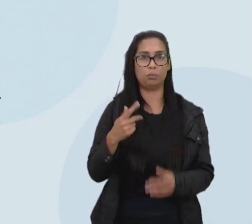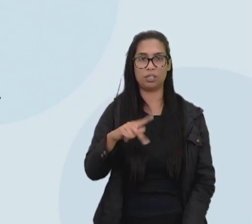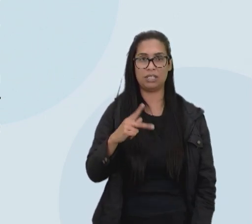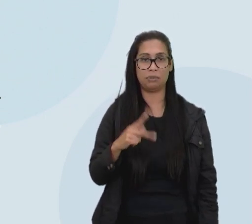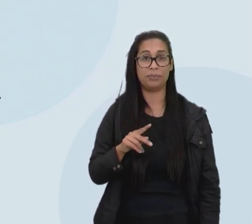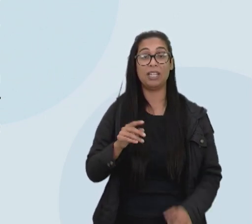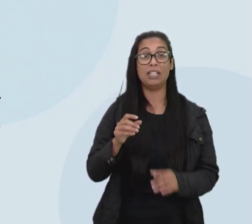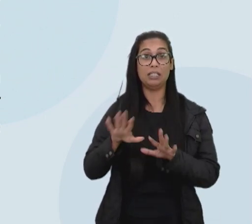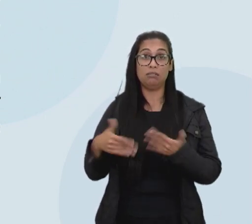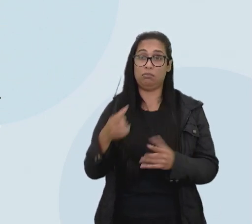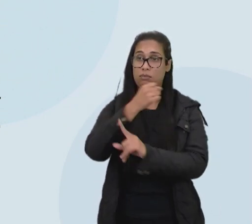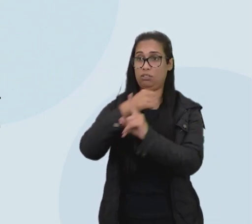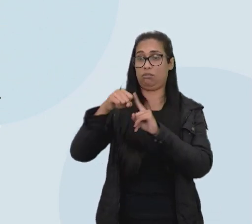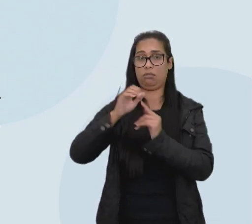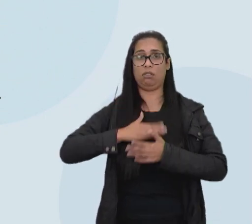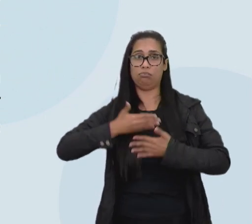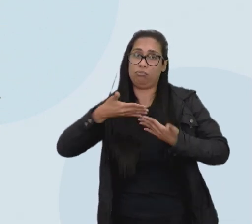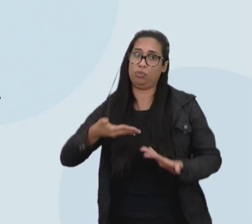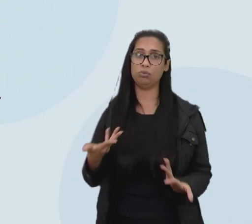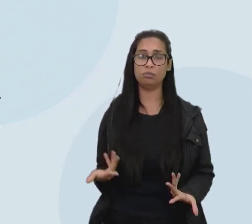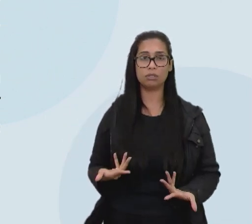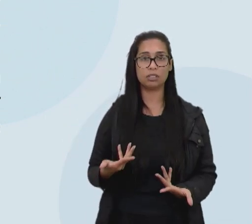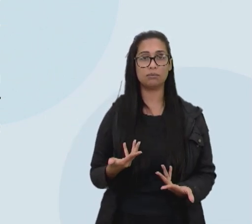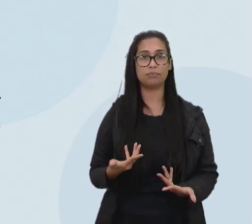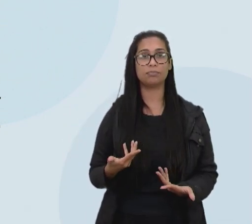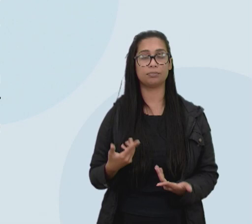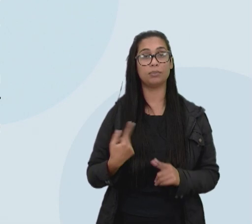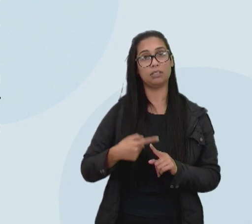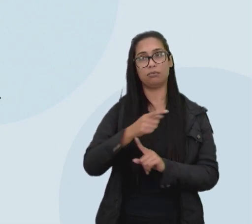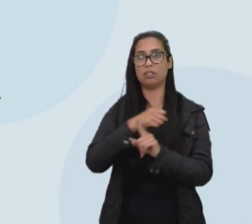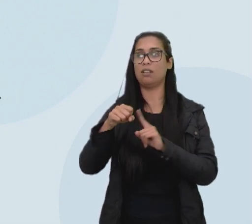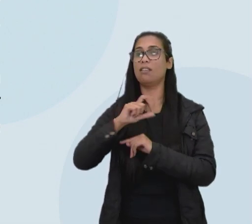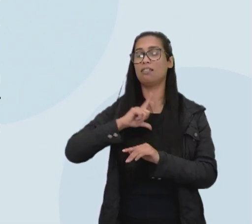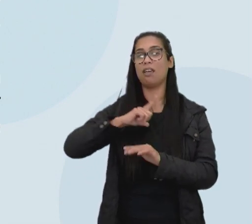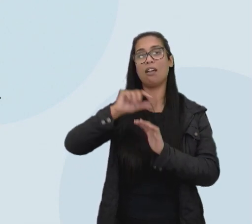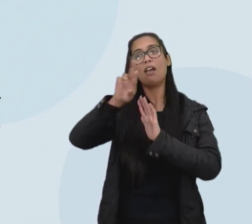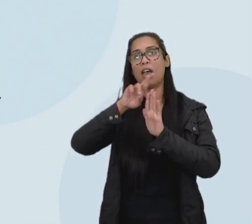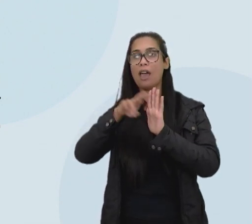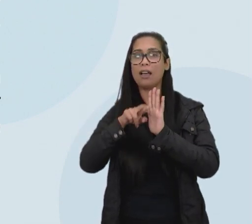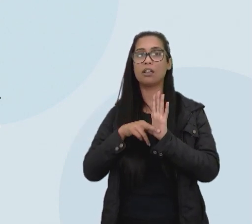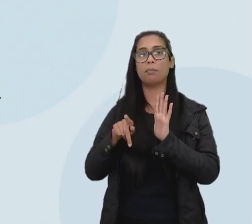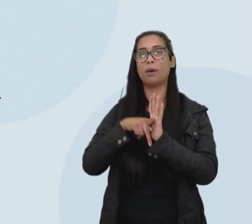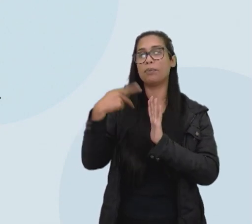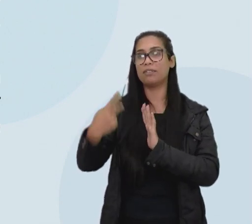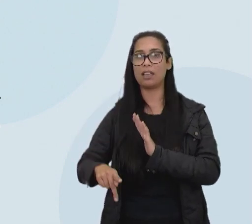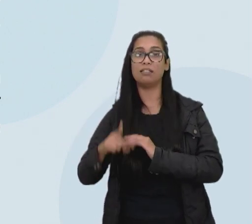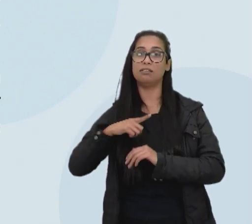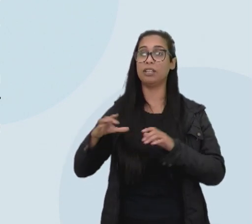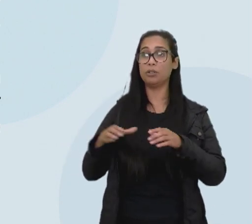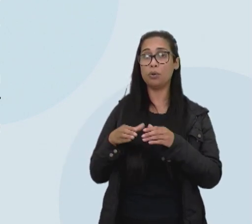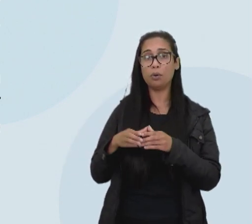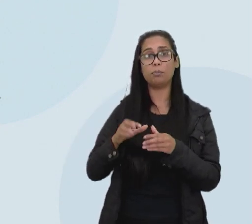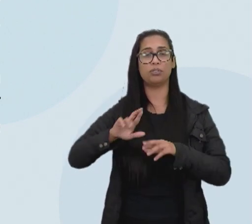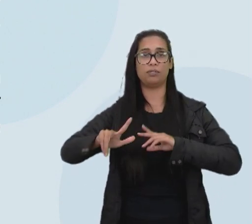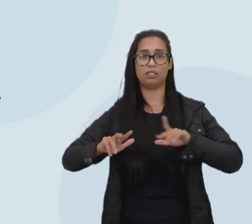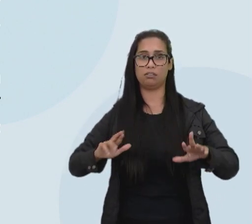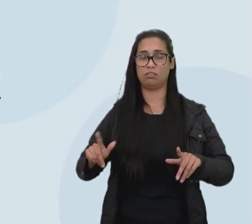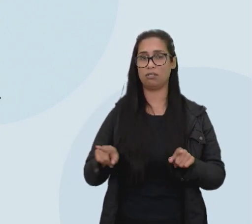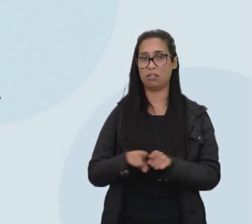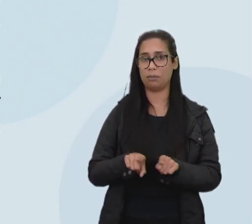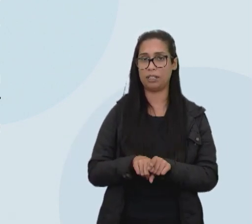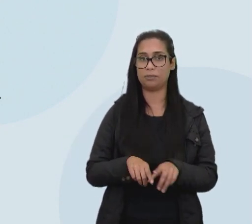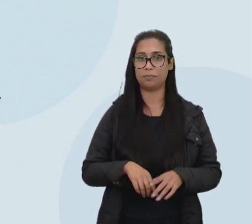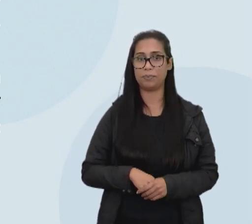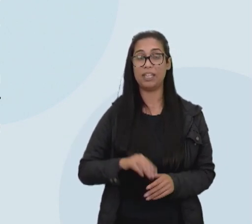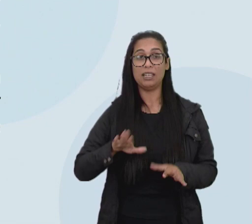social. E aí, segundo o Erving Goffman, ele fala que o quê? Essa diferença estigmatizada, ela vai derivar da sociedade, ela